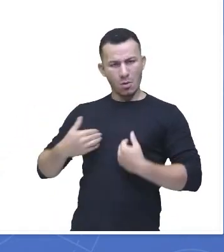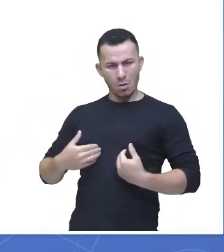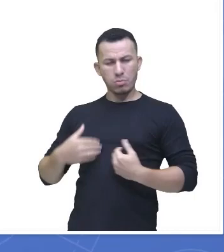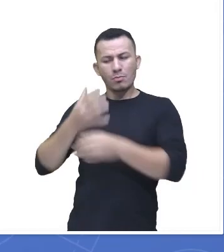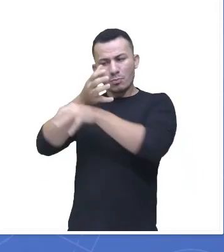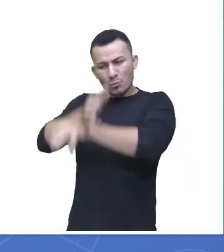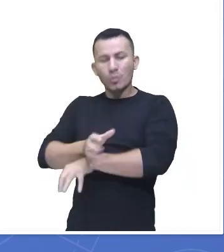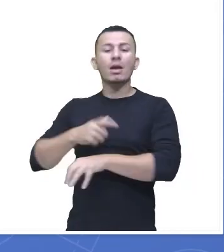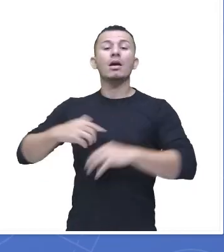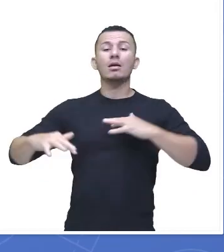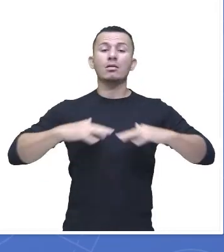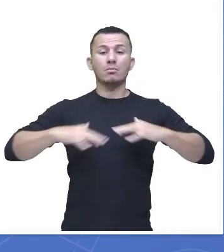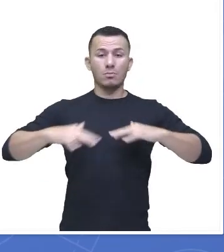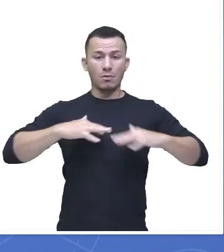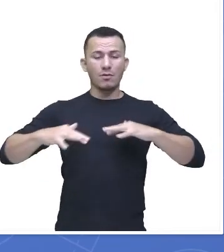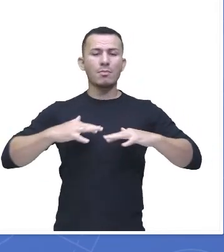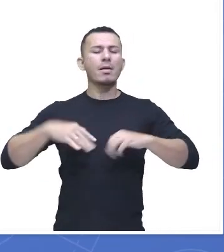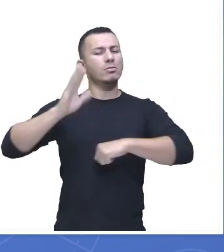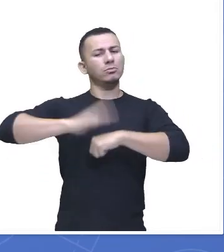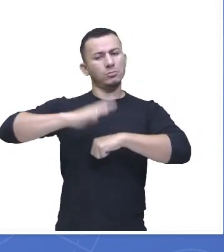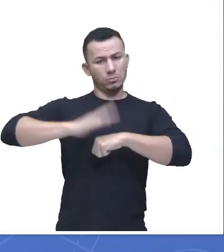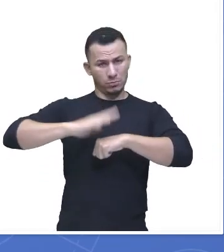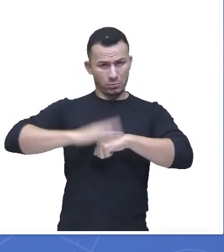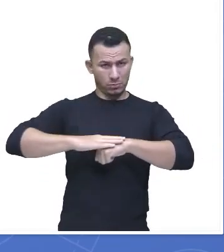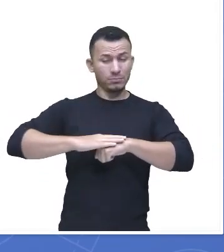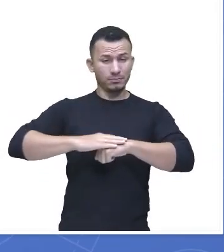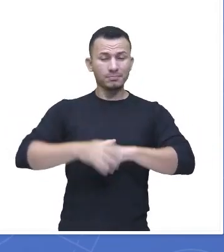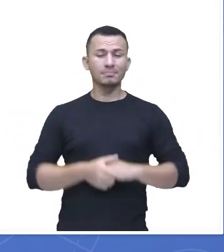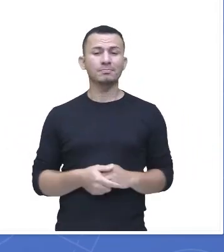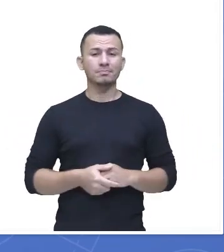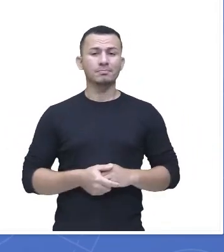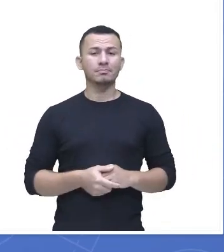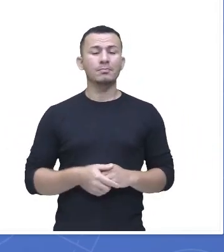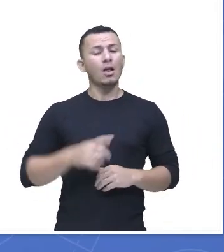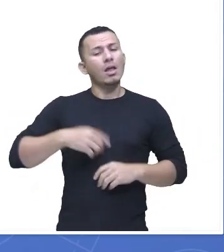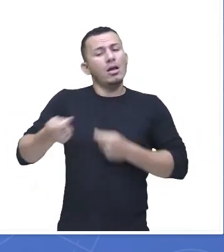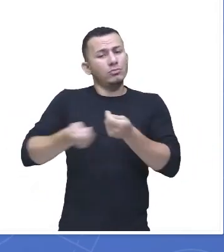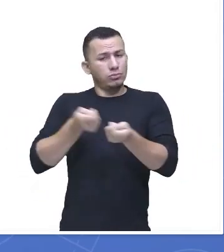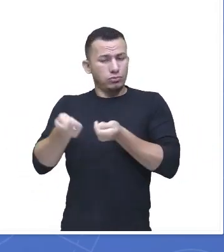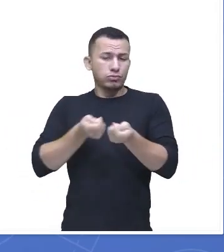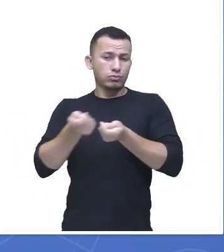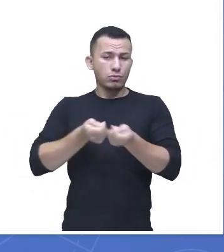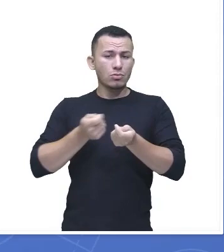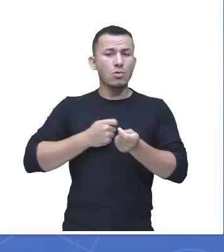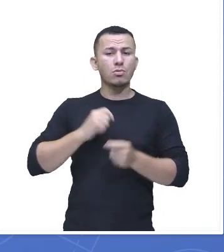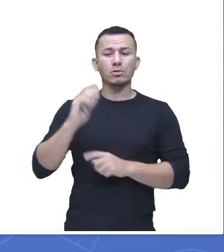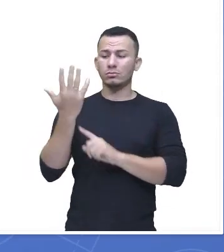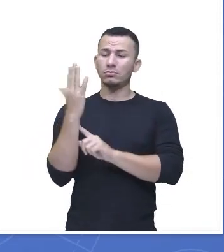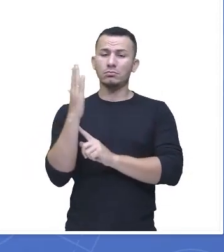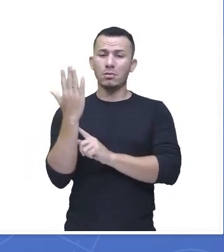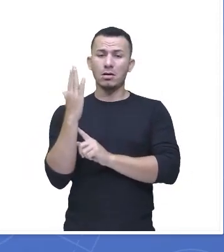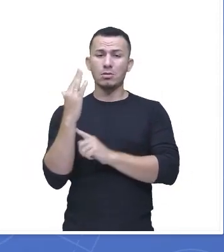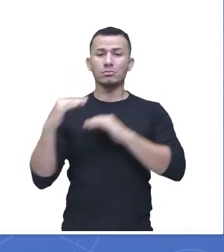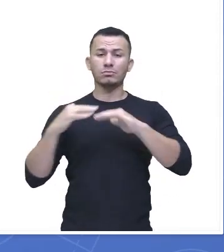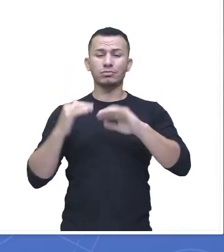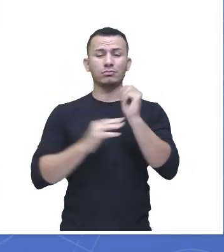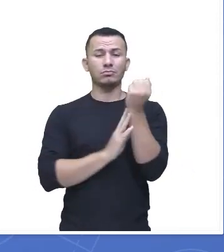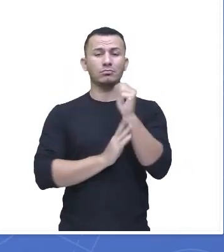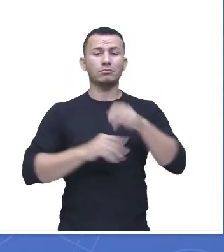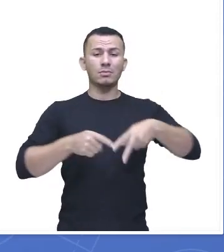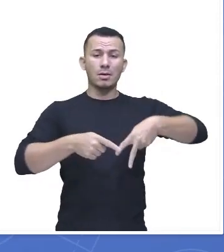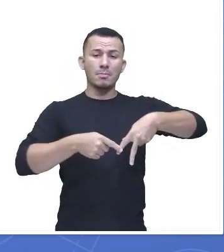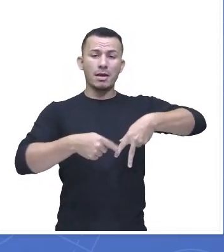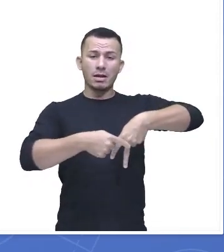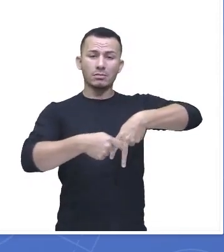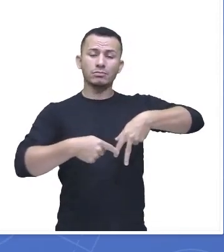esquelético é um movimento voluntário, ou seja, eu tenho aqui o controle, né, de mexer as mãos, mexer as